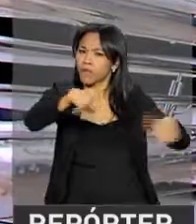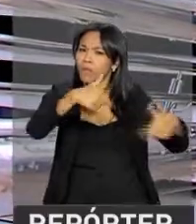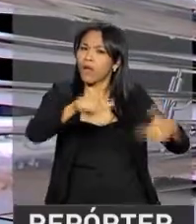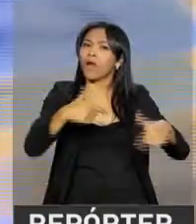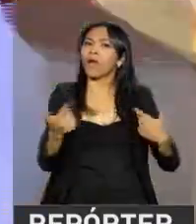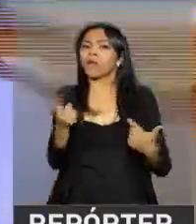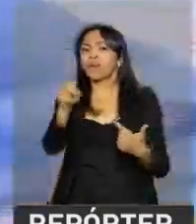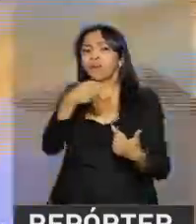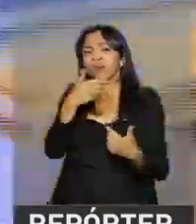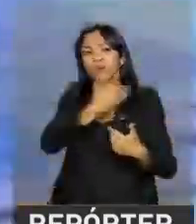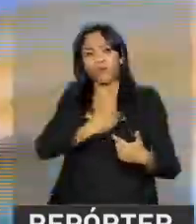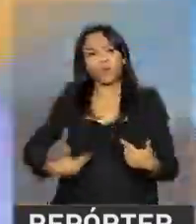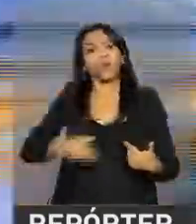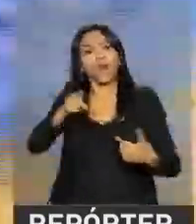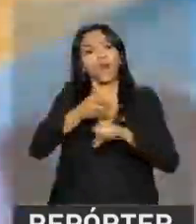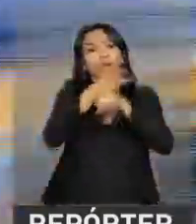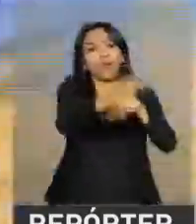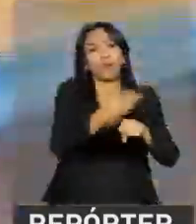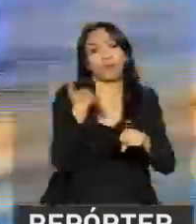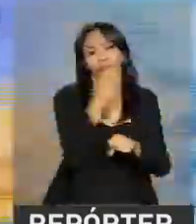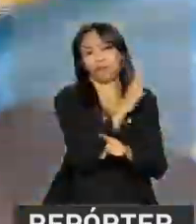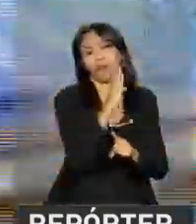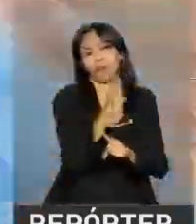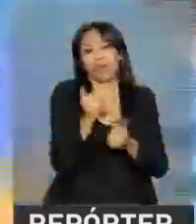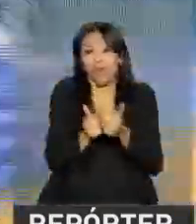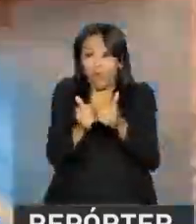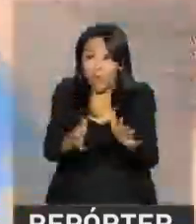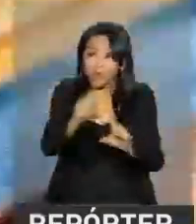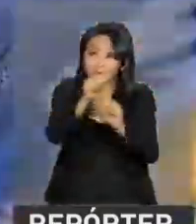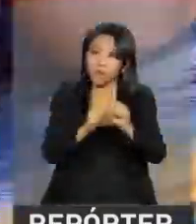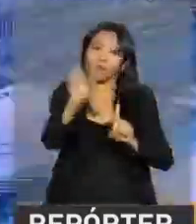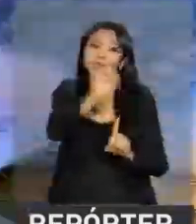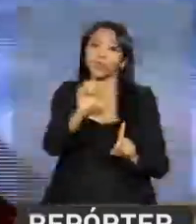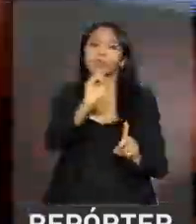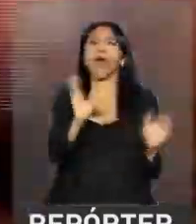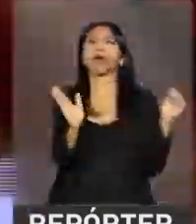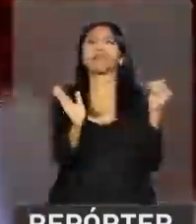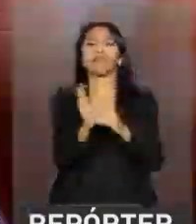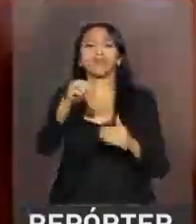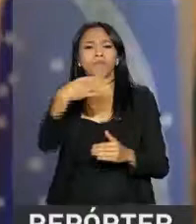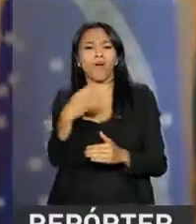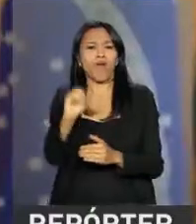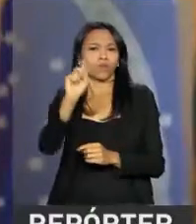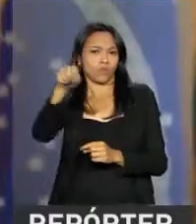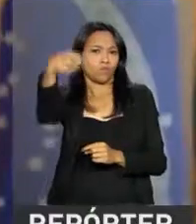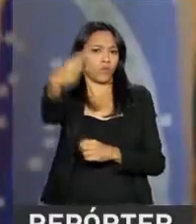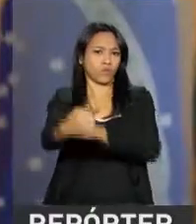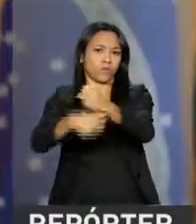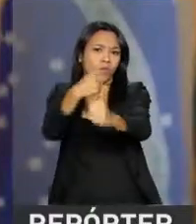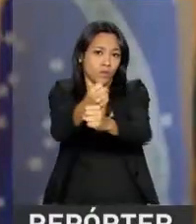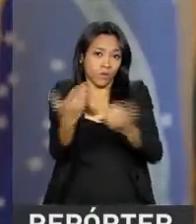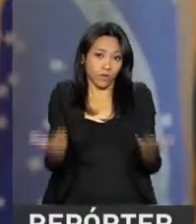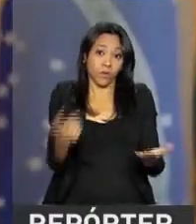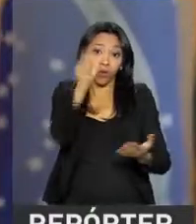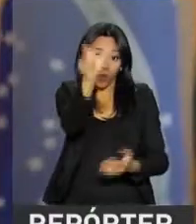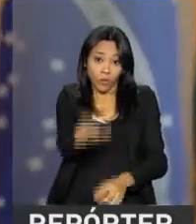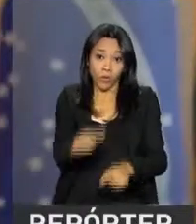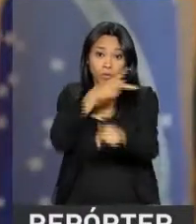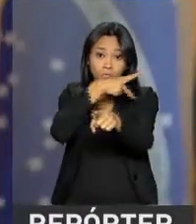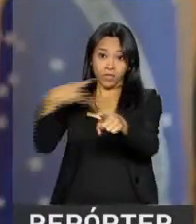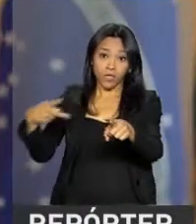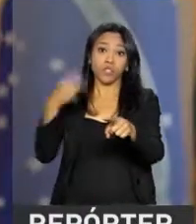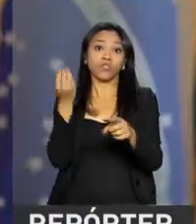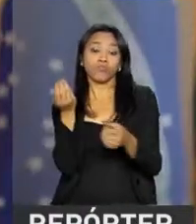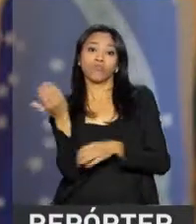brasil o calendário de pagamento começa em outubro e vai até março do ano que vem o presidente michel temer publicou um vídeo